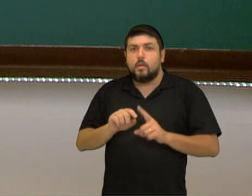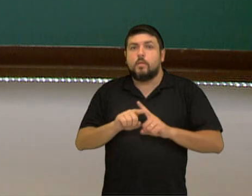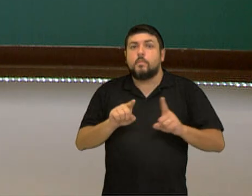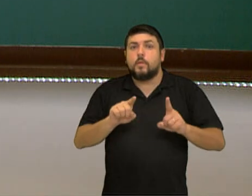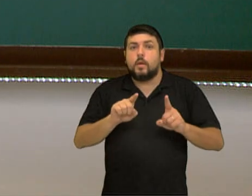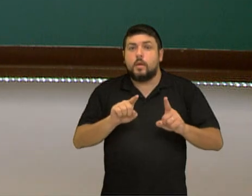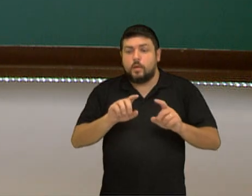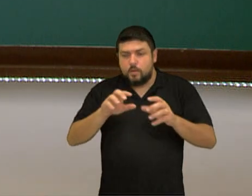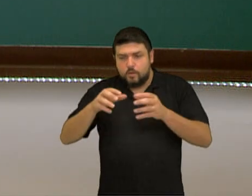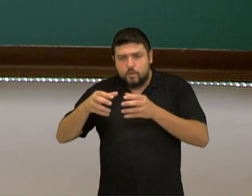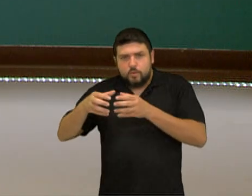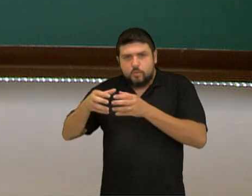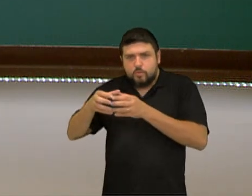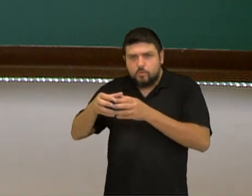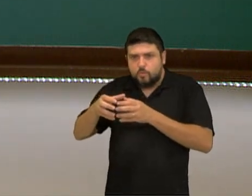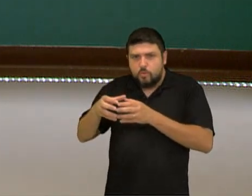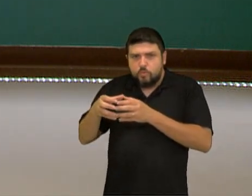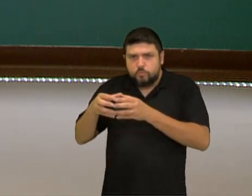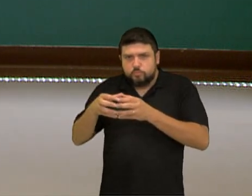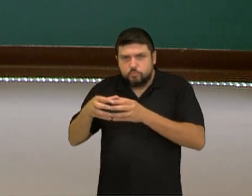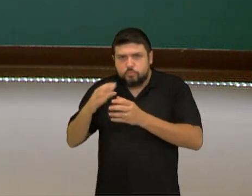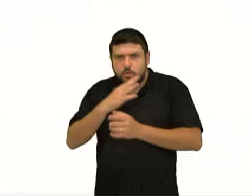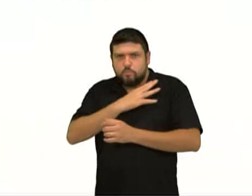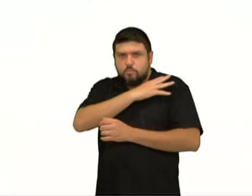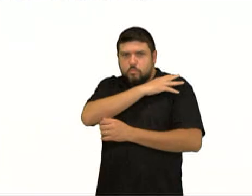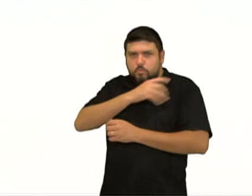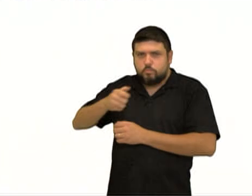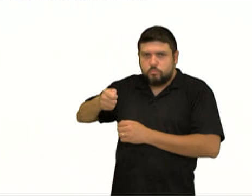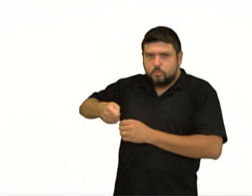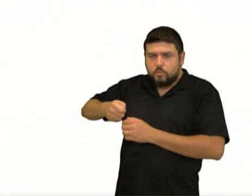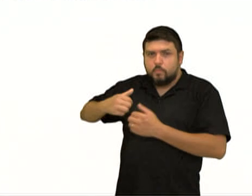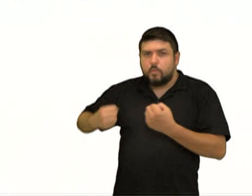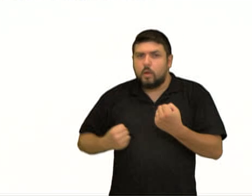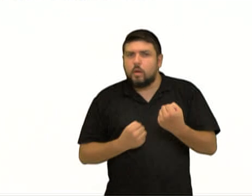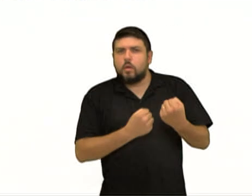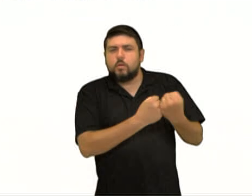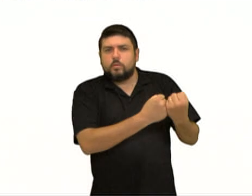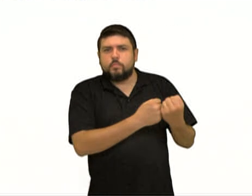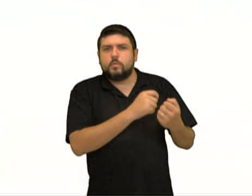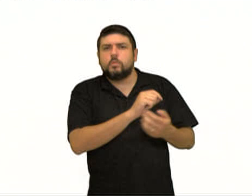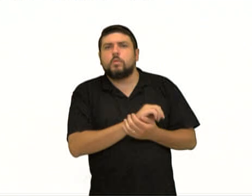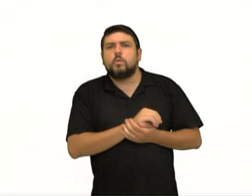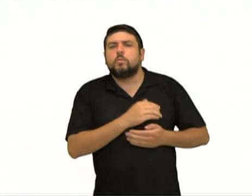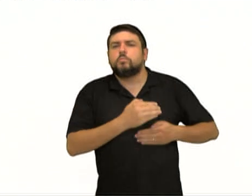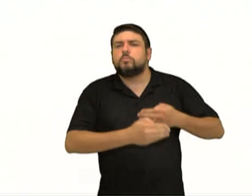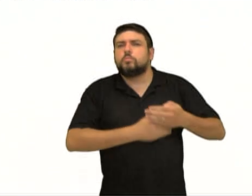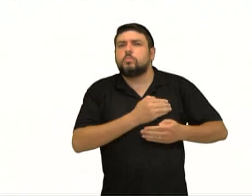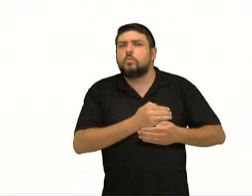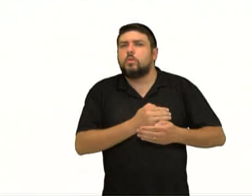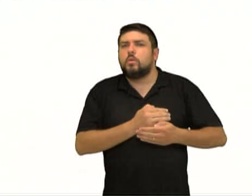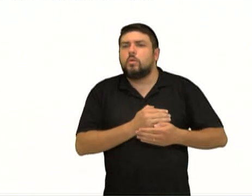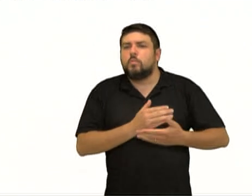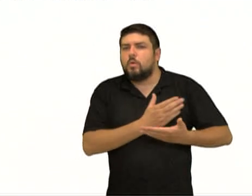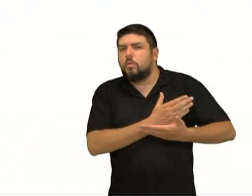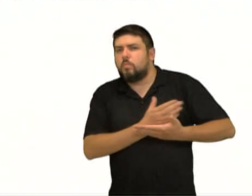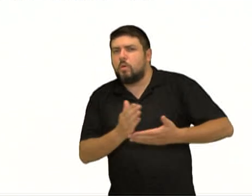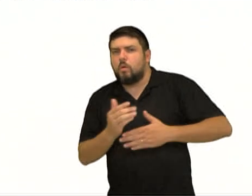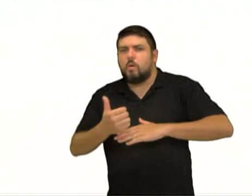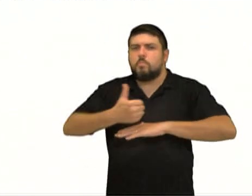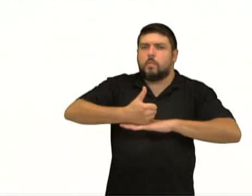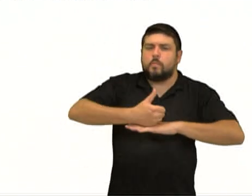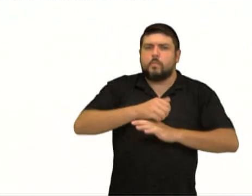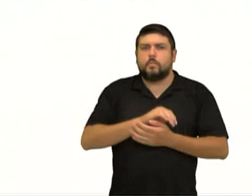de parte do tenentismo que tomou o poder no final de 1930. Segunda questão,